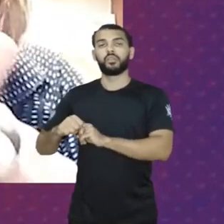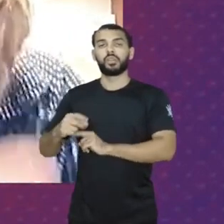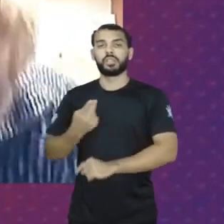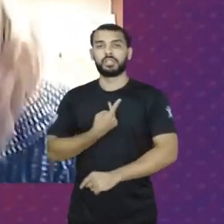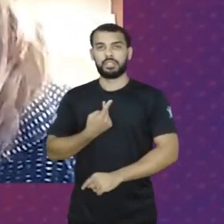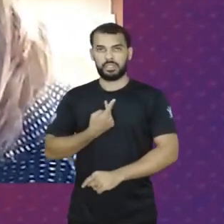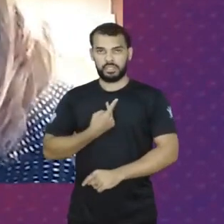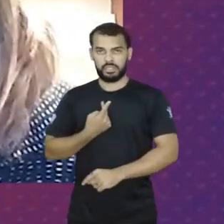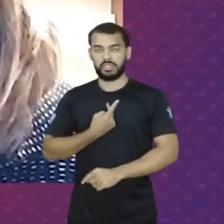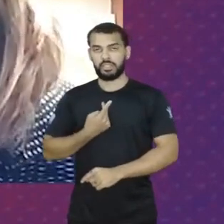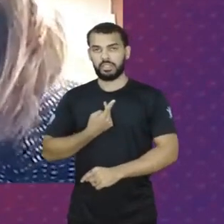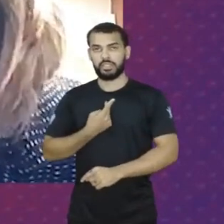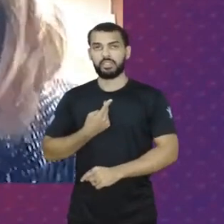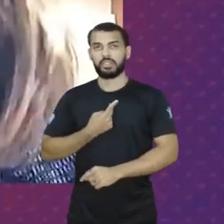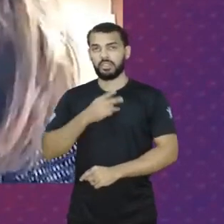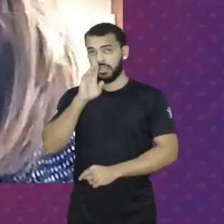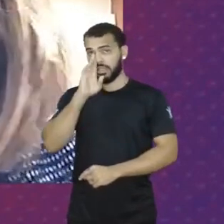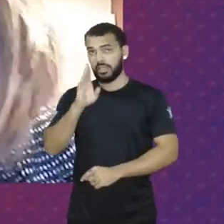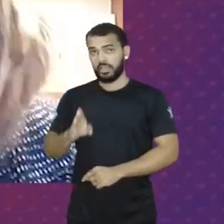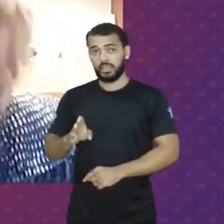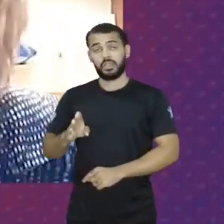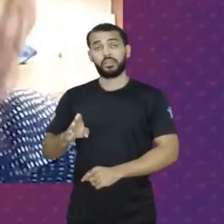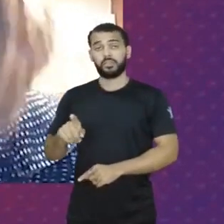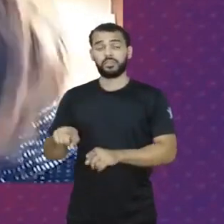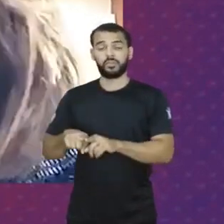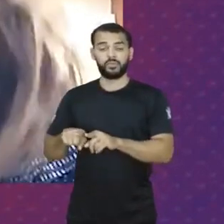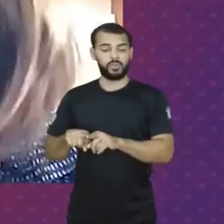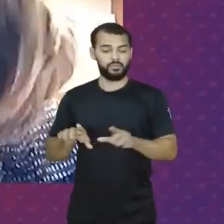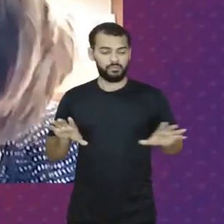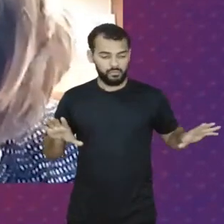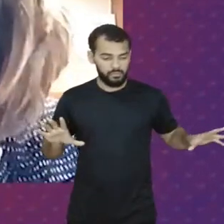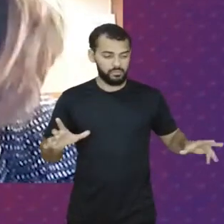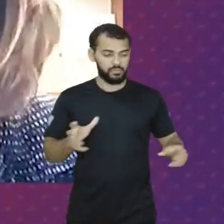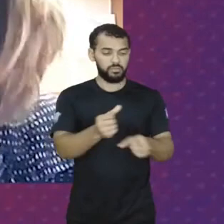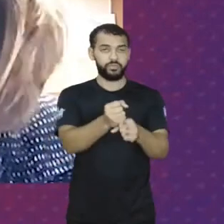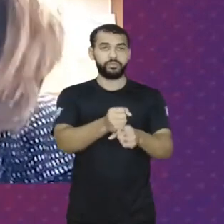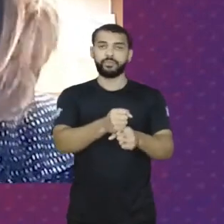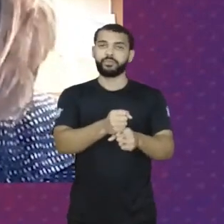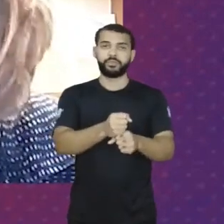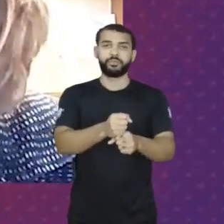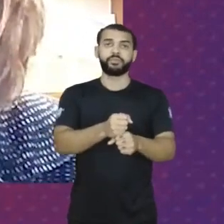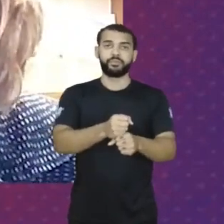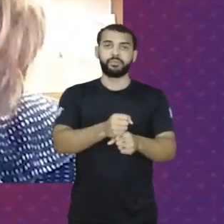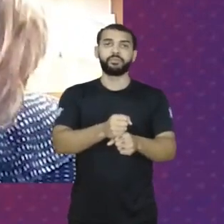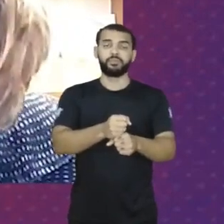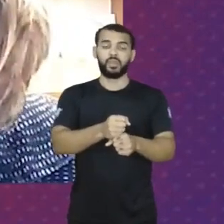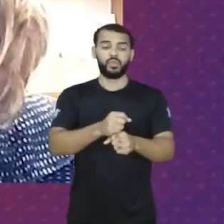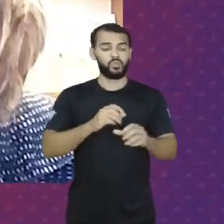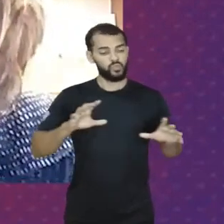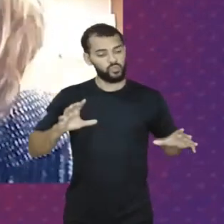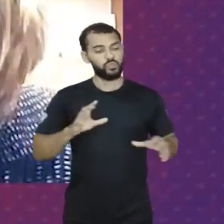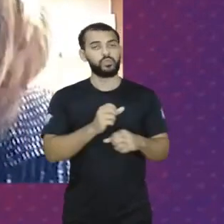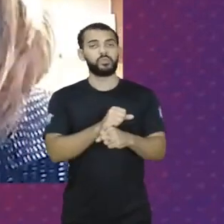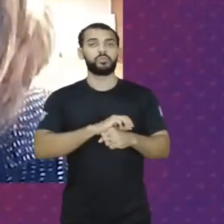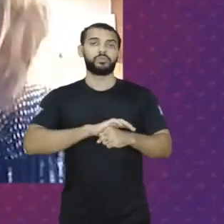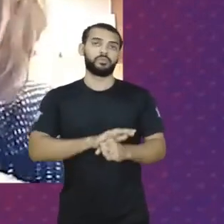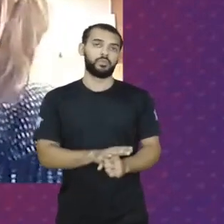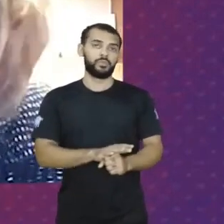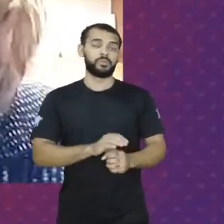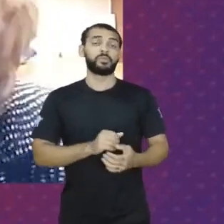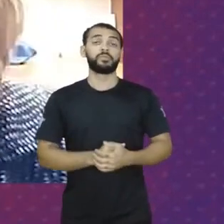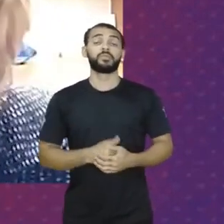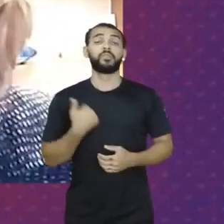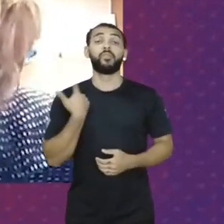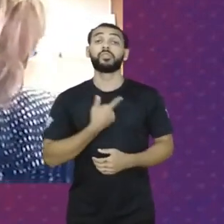fazer esses recortes, os recortes de que nós queremos, sim, os direitos da classe trabalhadora de termos